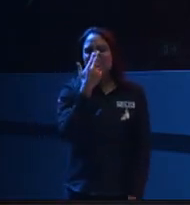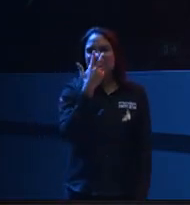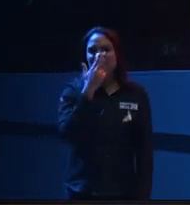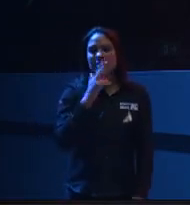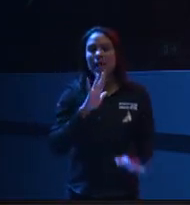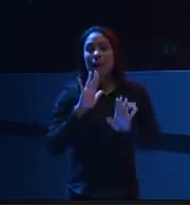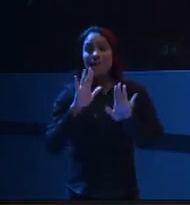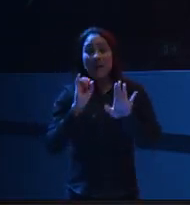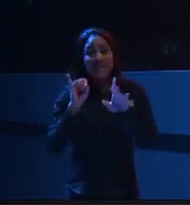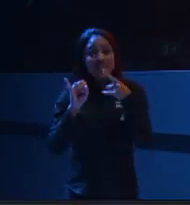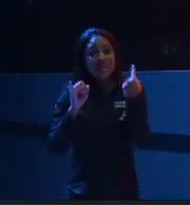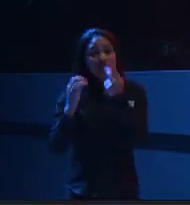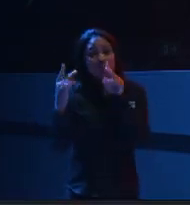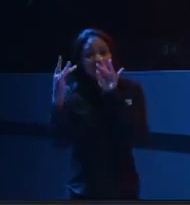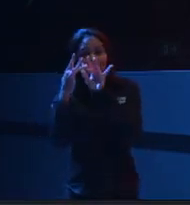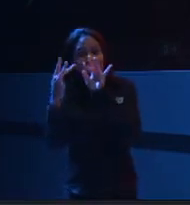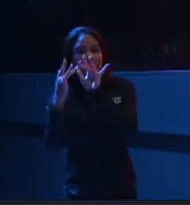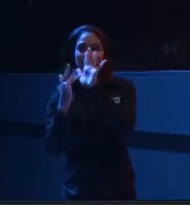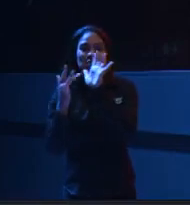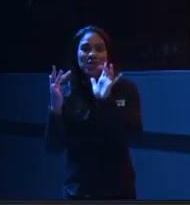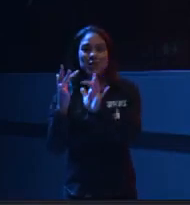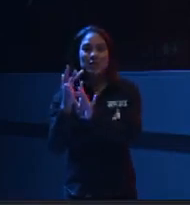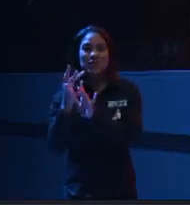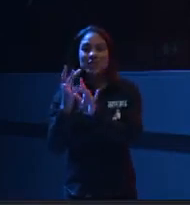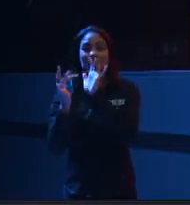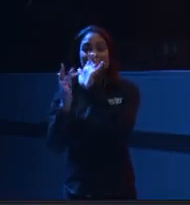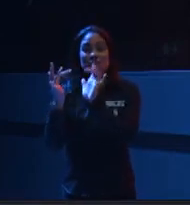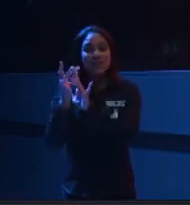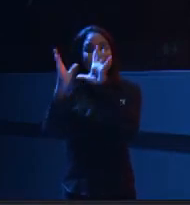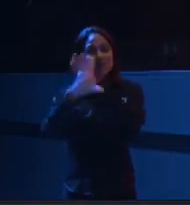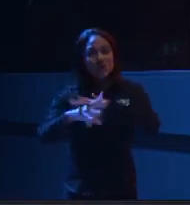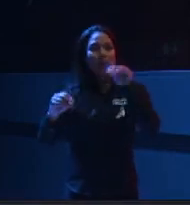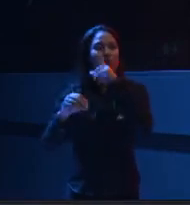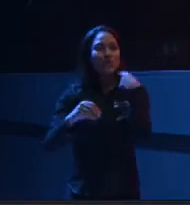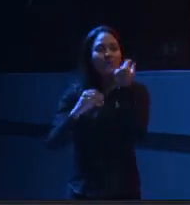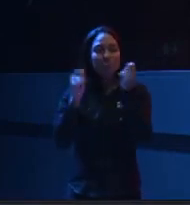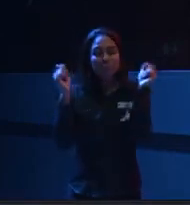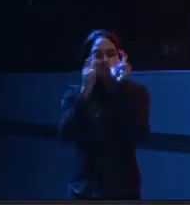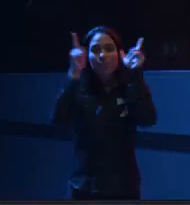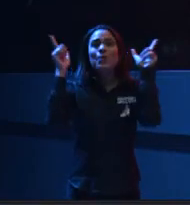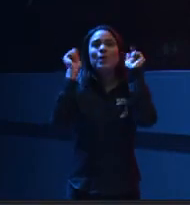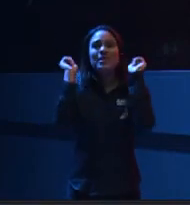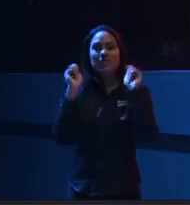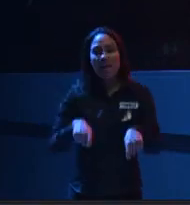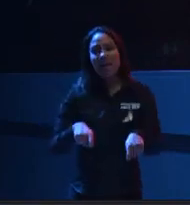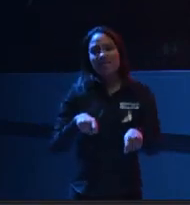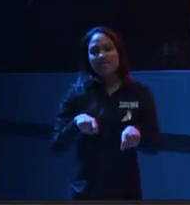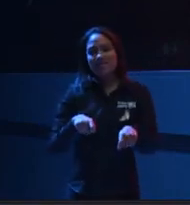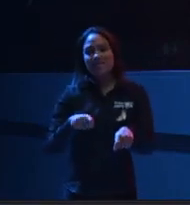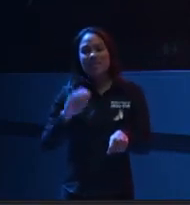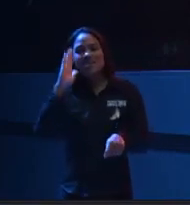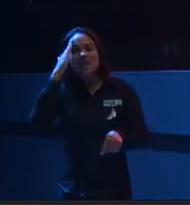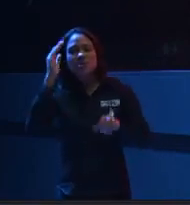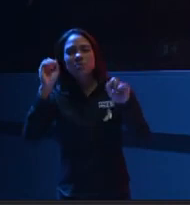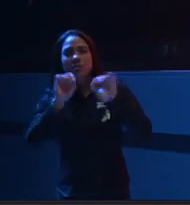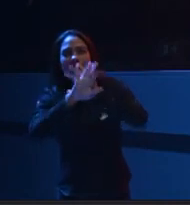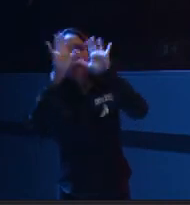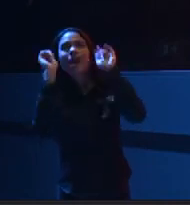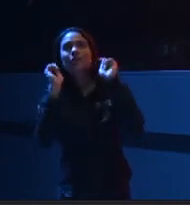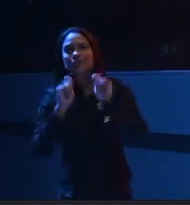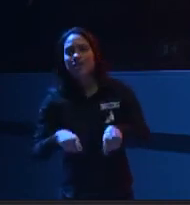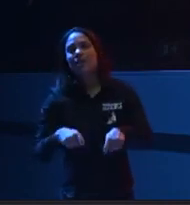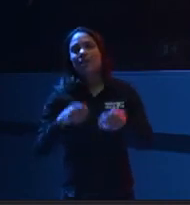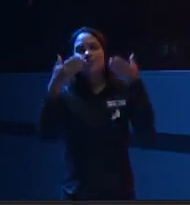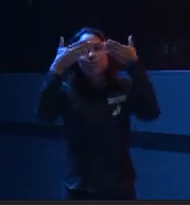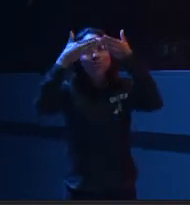você vai para Jesus e ele amplifica o teu entendimento para que você siga a sua boa